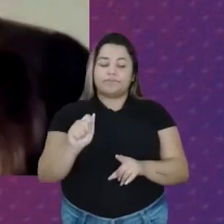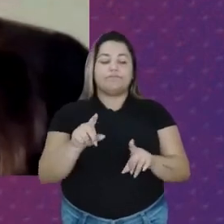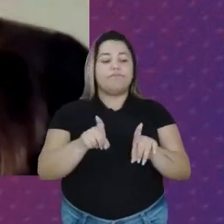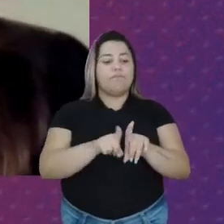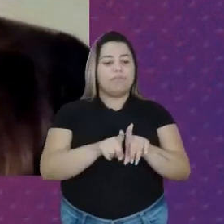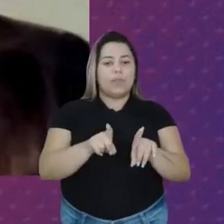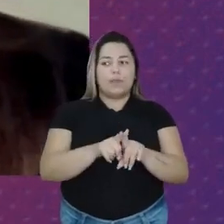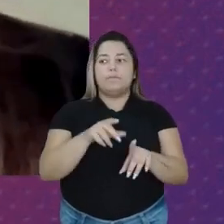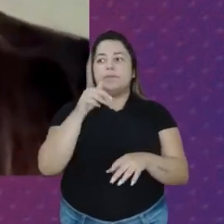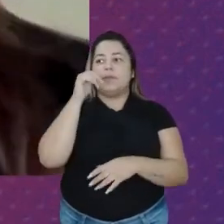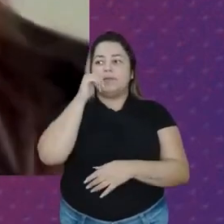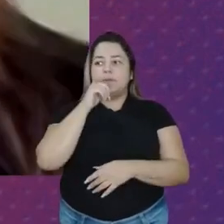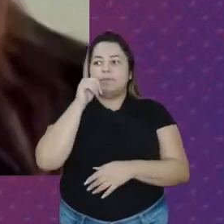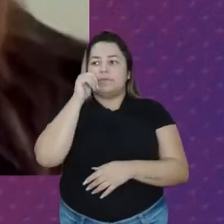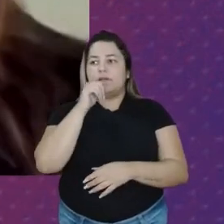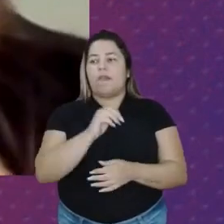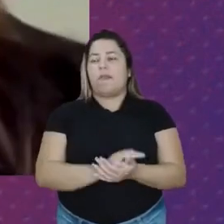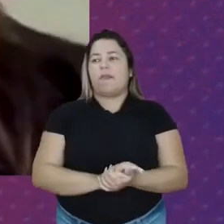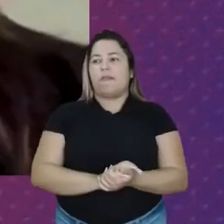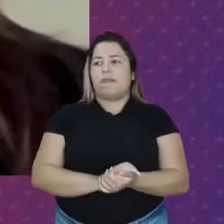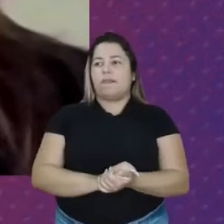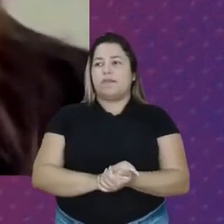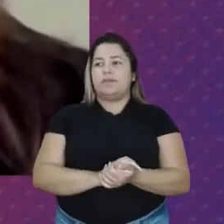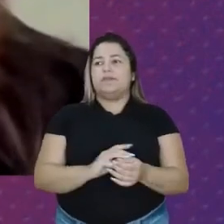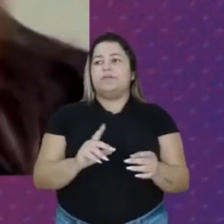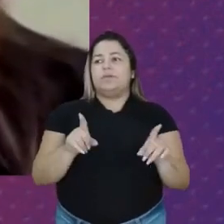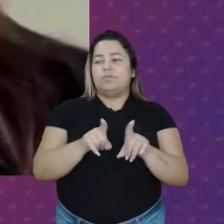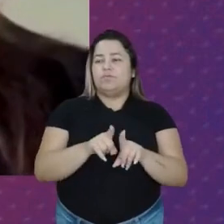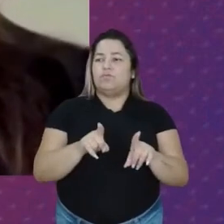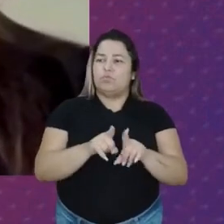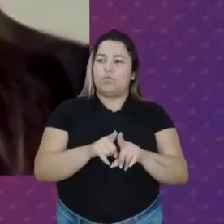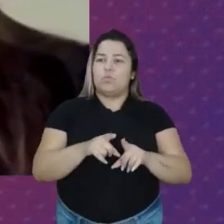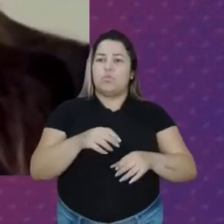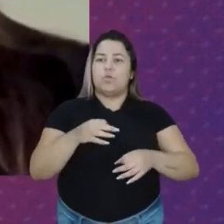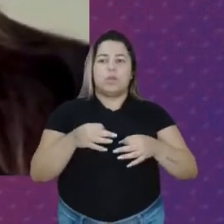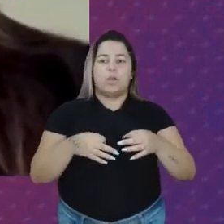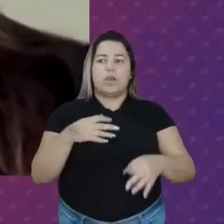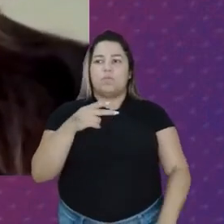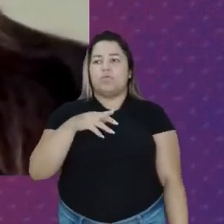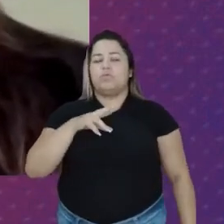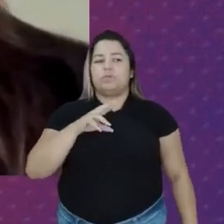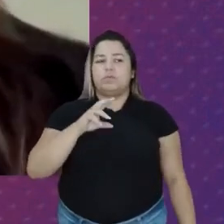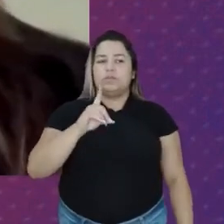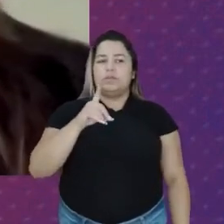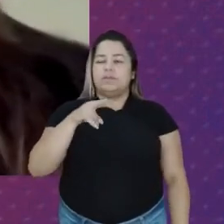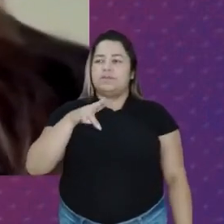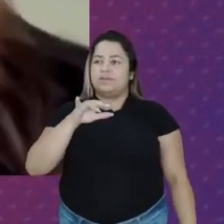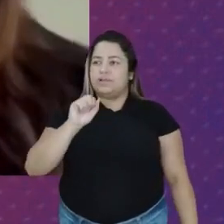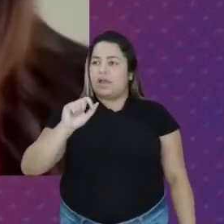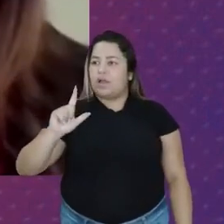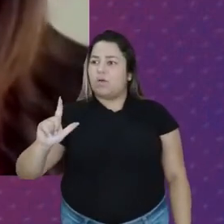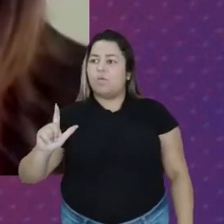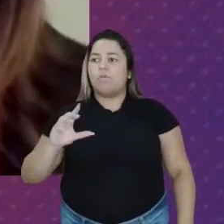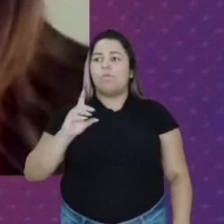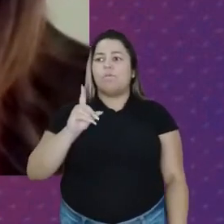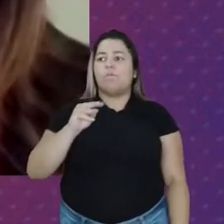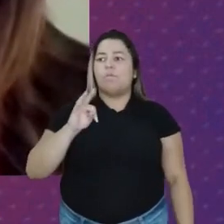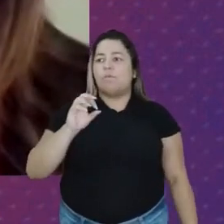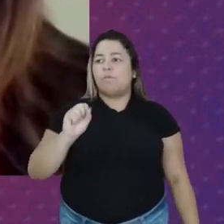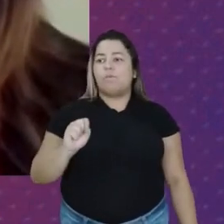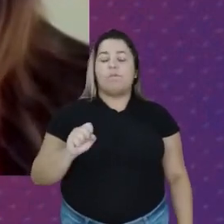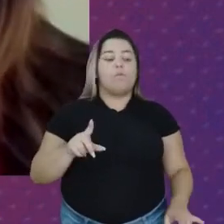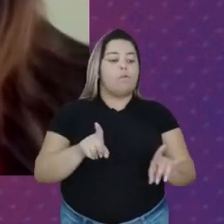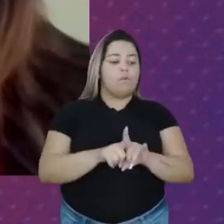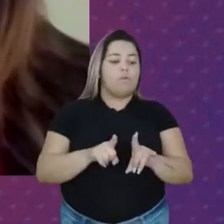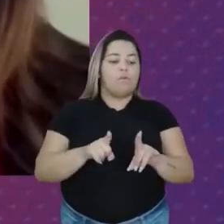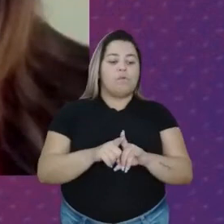candidaturas femininas. E também por decisão jurisprudencial, existe, além das cotas de gênero para